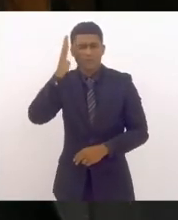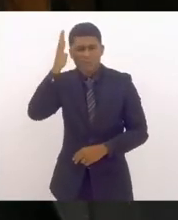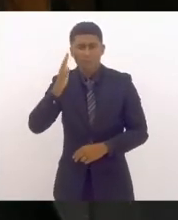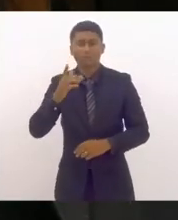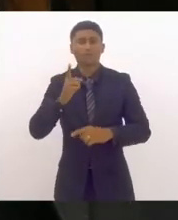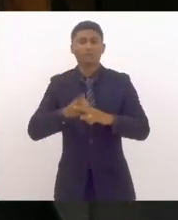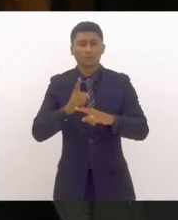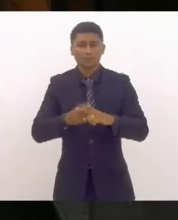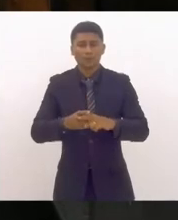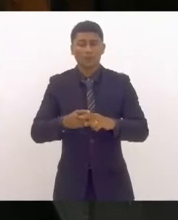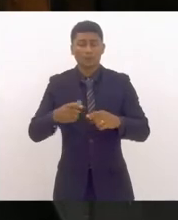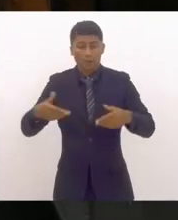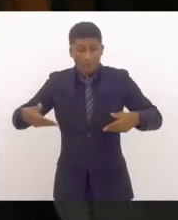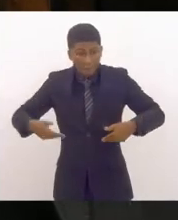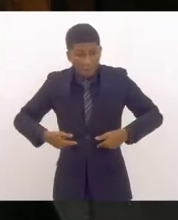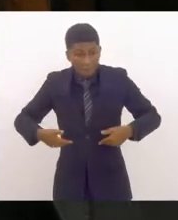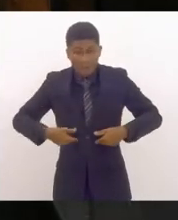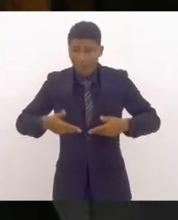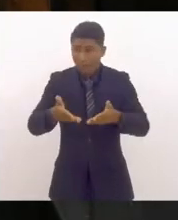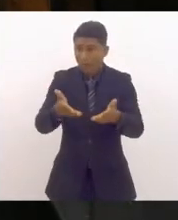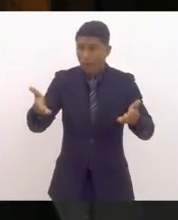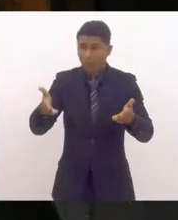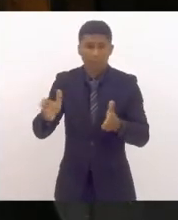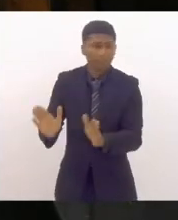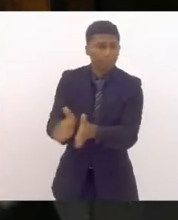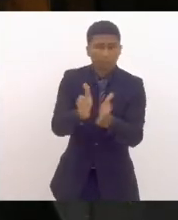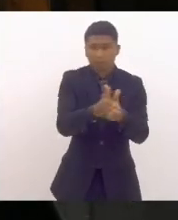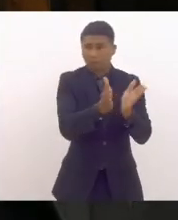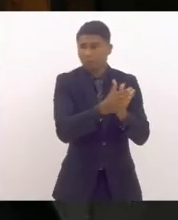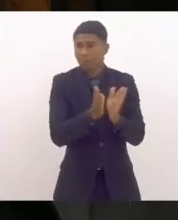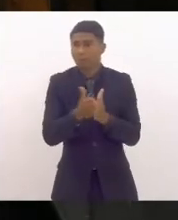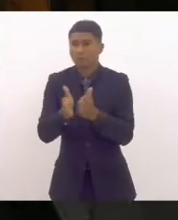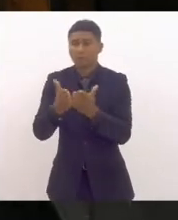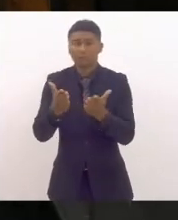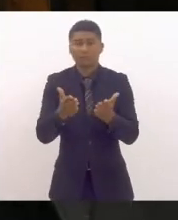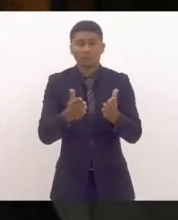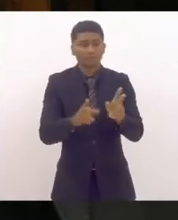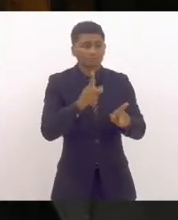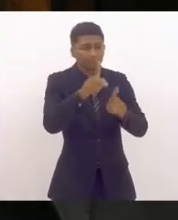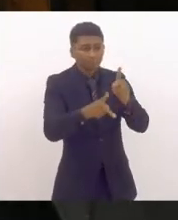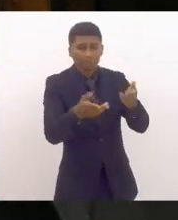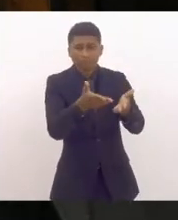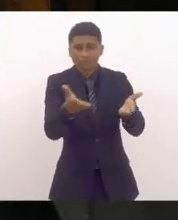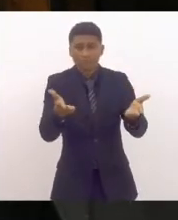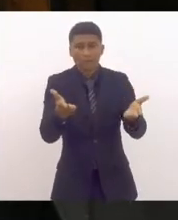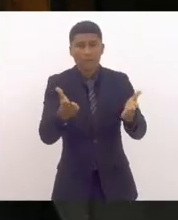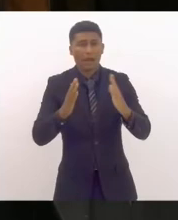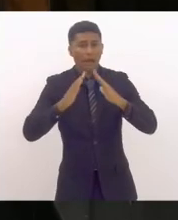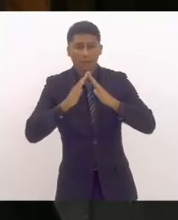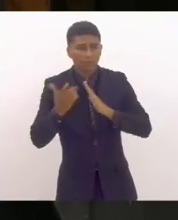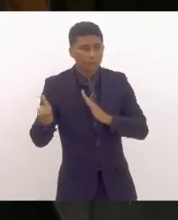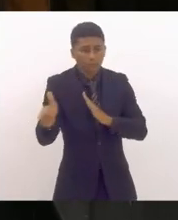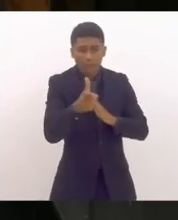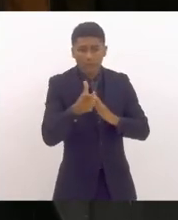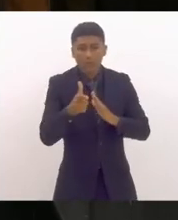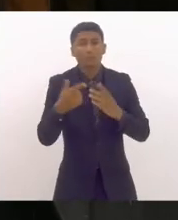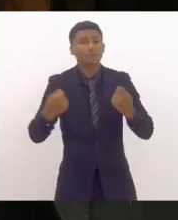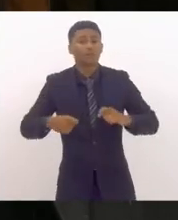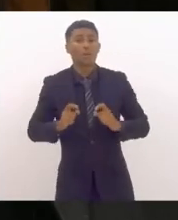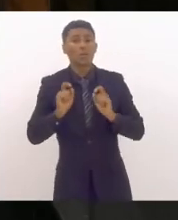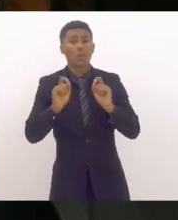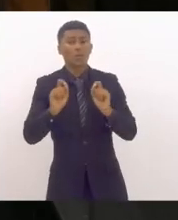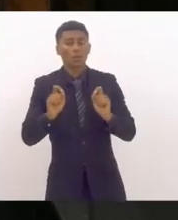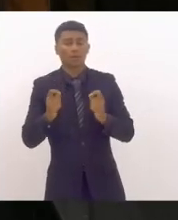para enfrentar o flagelo da Fome para enfrentar a pobreza extrema para enfrentar o problema da população em situação de rua é preciso de dinheiro eu